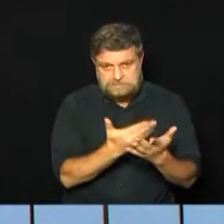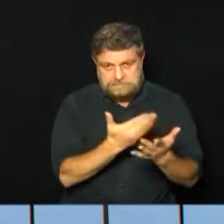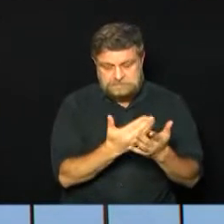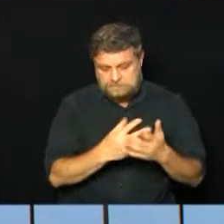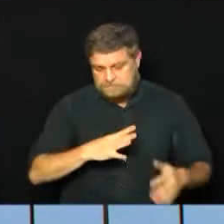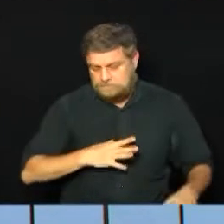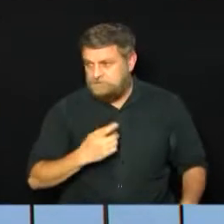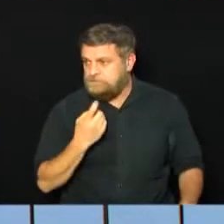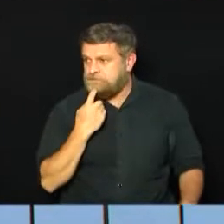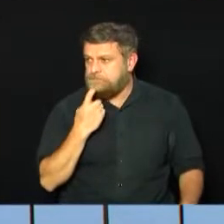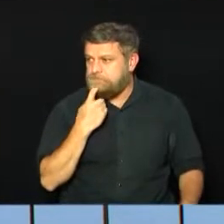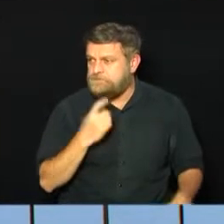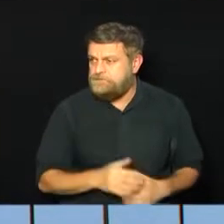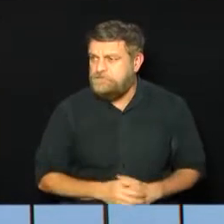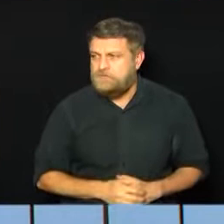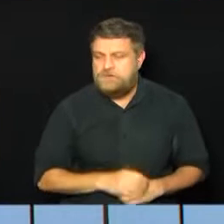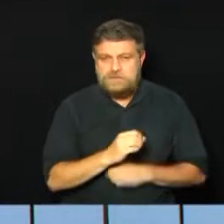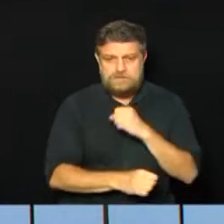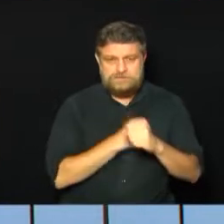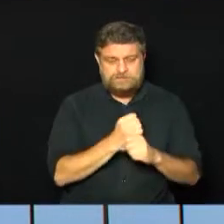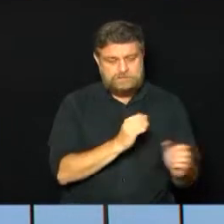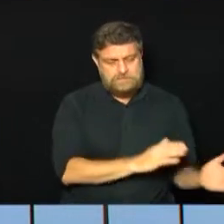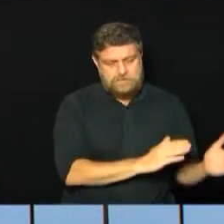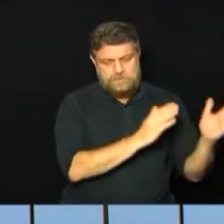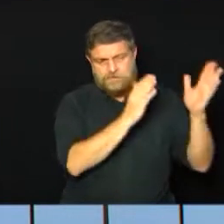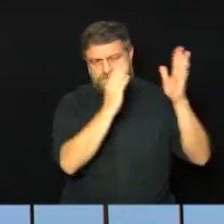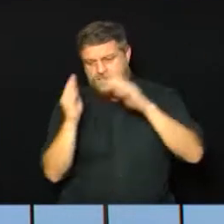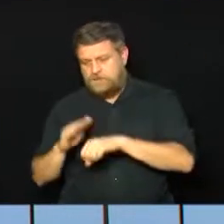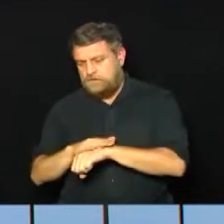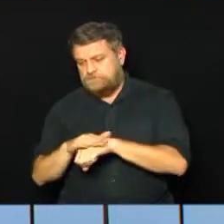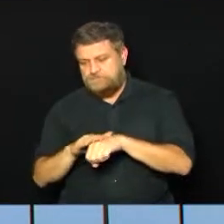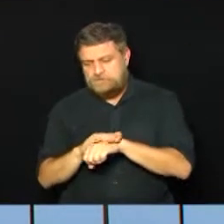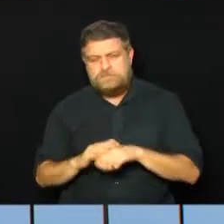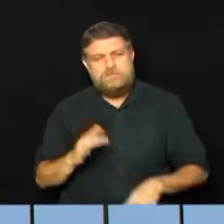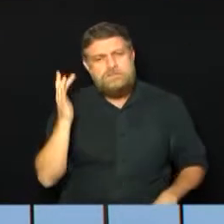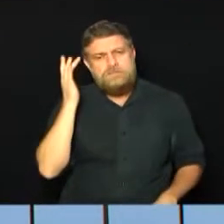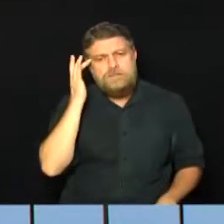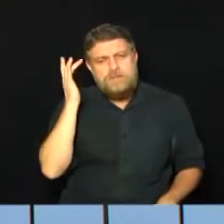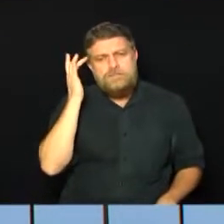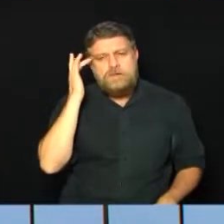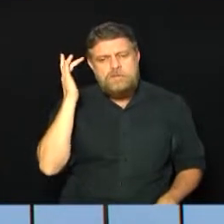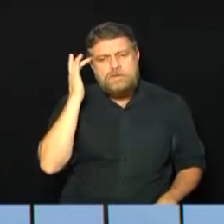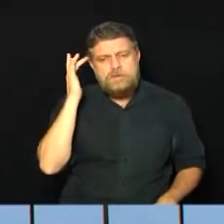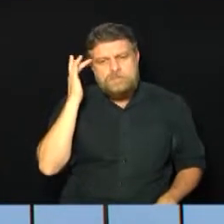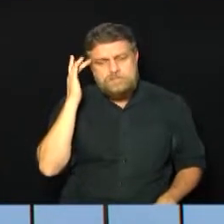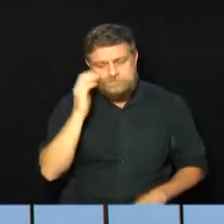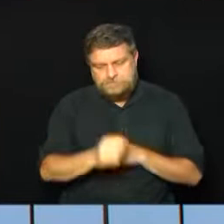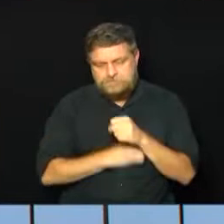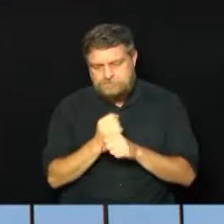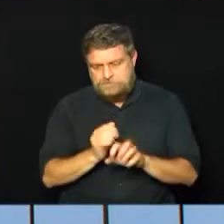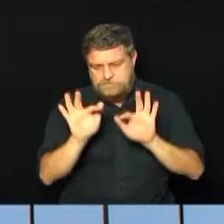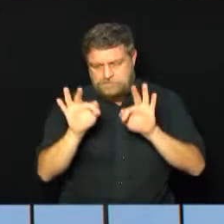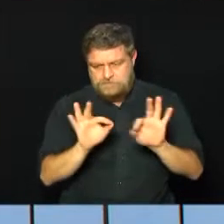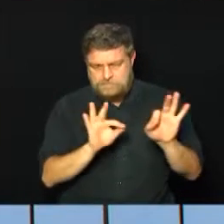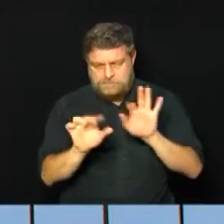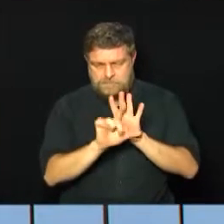escolas de Campinas. E durante todo o ano a gente veio conversando sobre isso e amadurecendo. Chegou no final do ano, a gente apresentou um projeto, mas